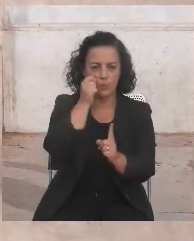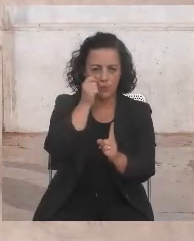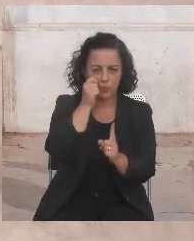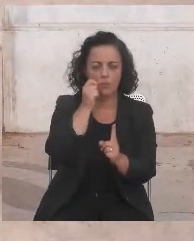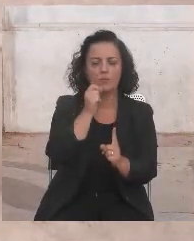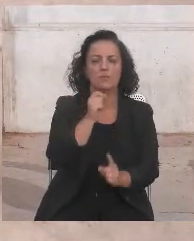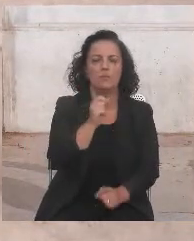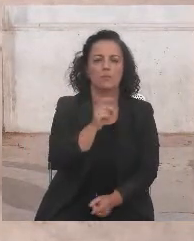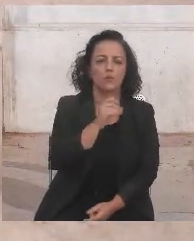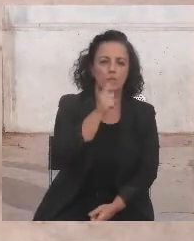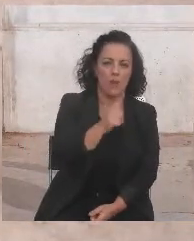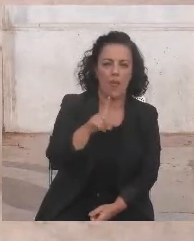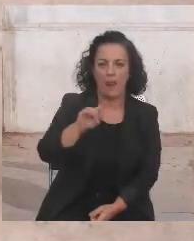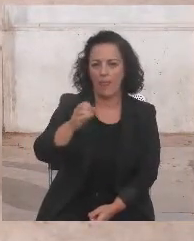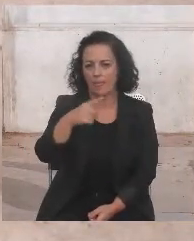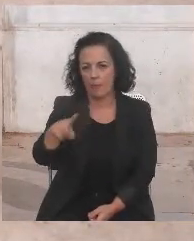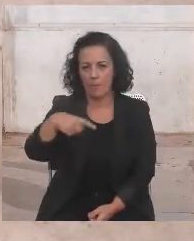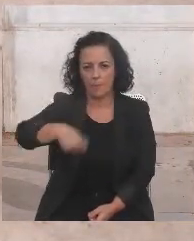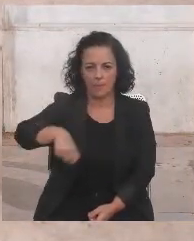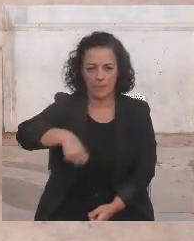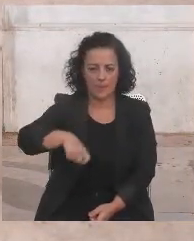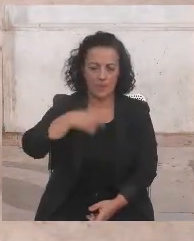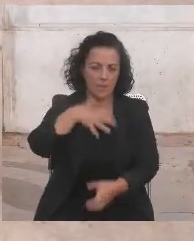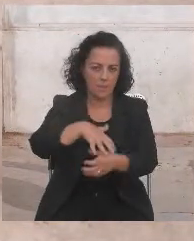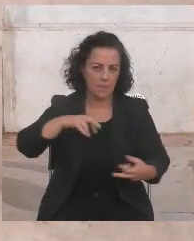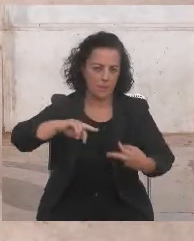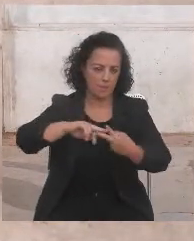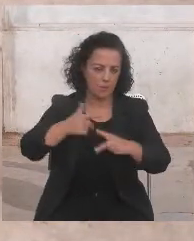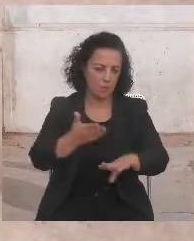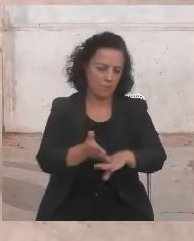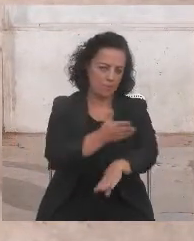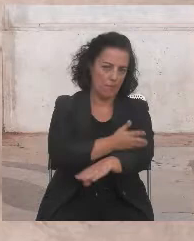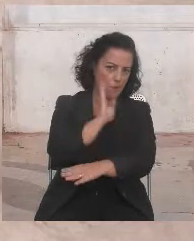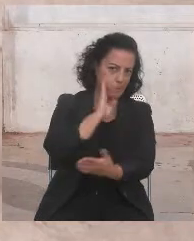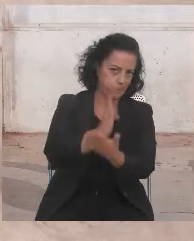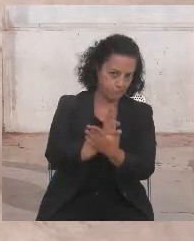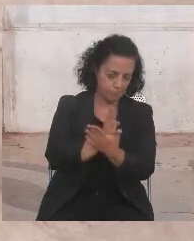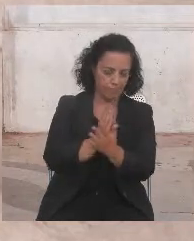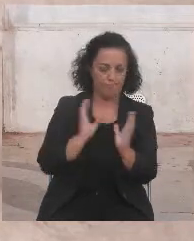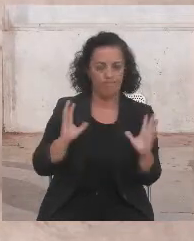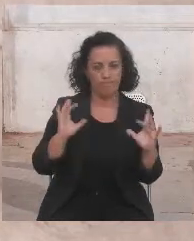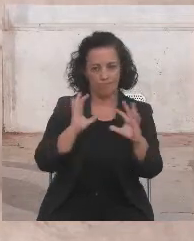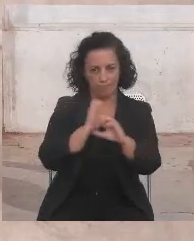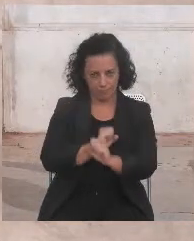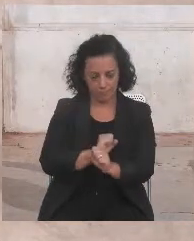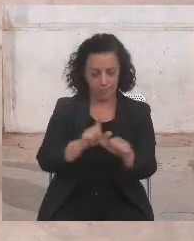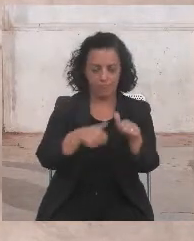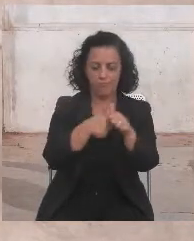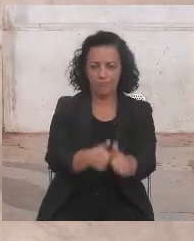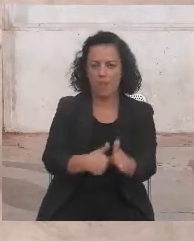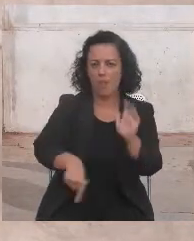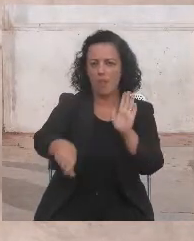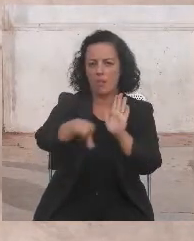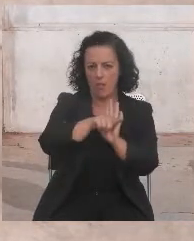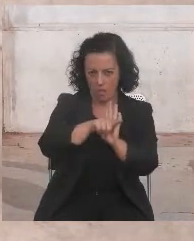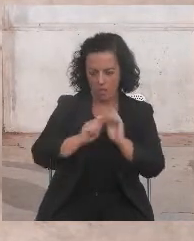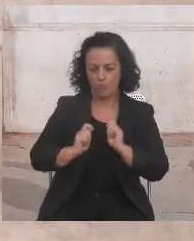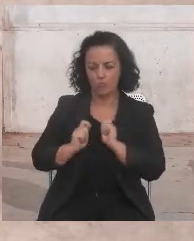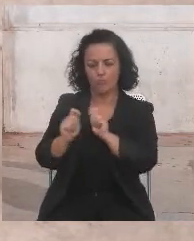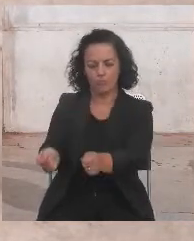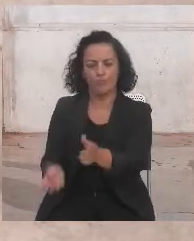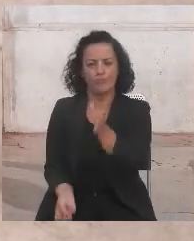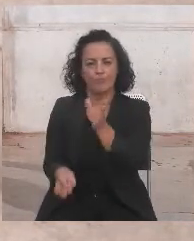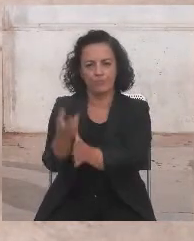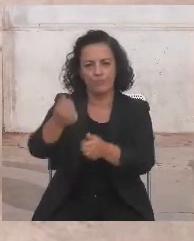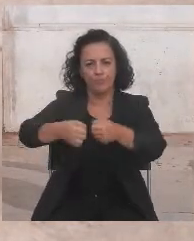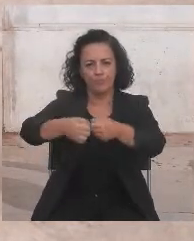Almeida Leitão, presente da Assembleia Municipal cessante, a fim de proceder nos termos da legislação aplicável ao ato de instalação da